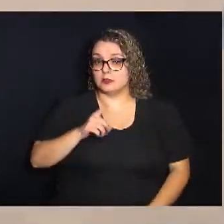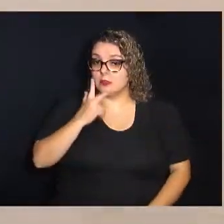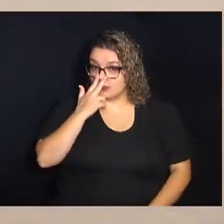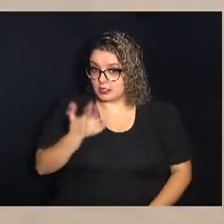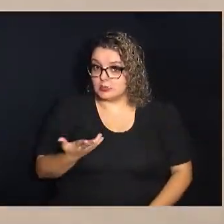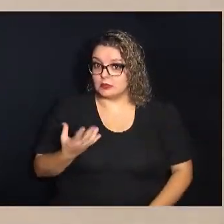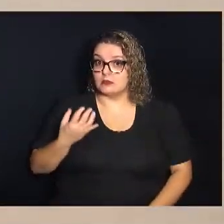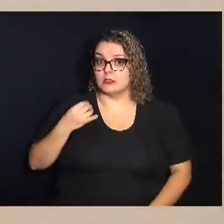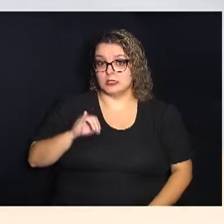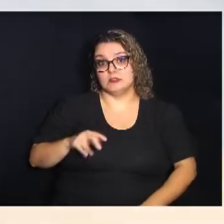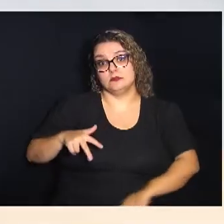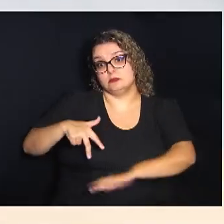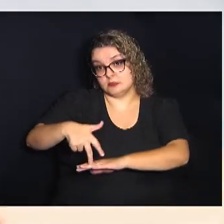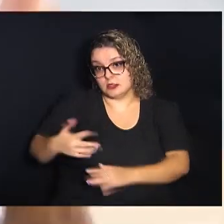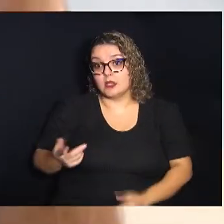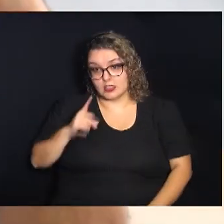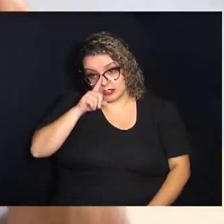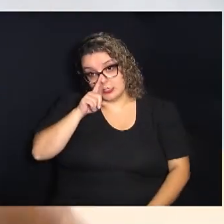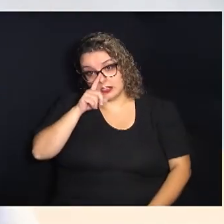se expõe, né?